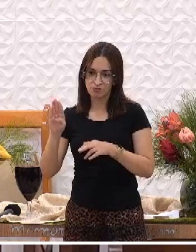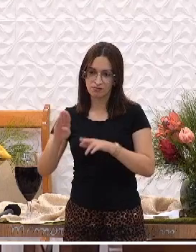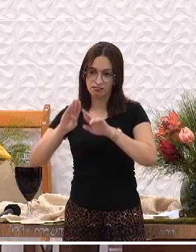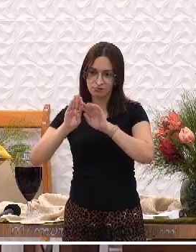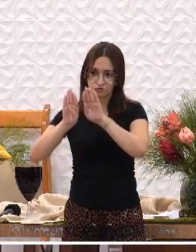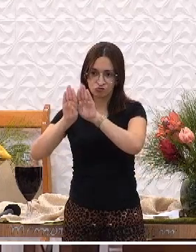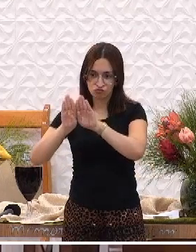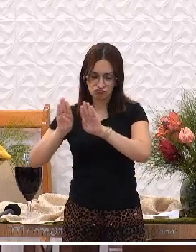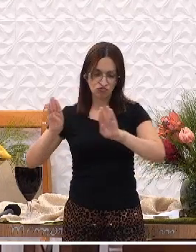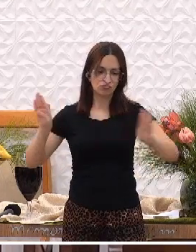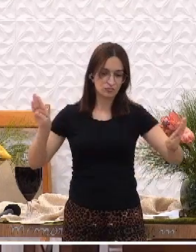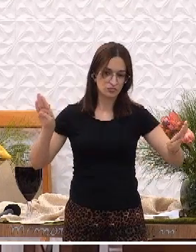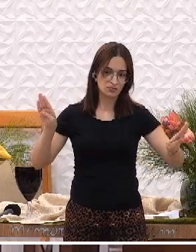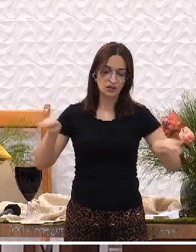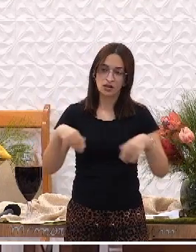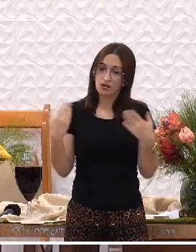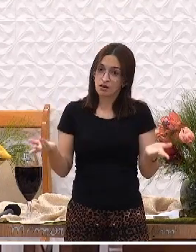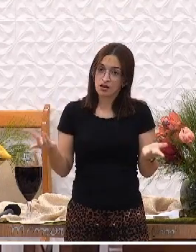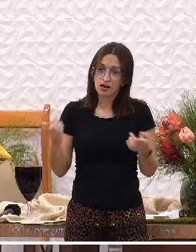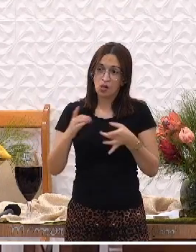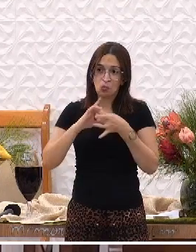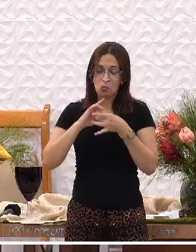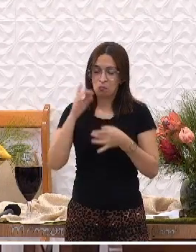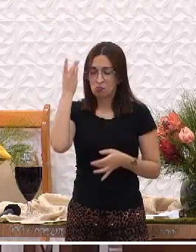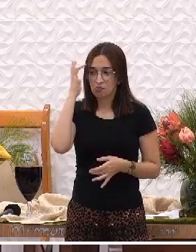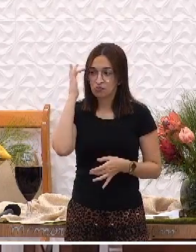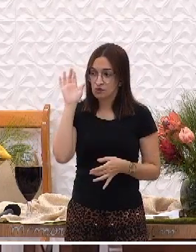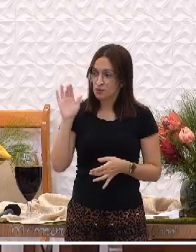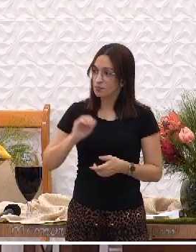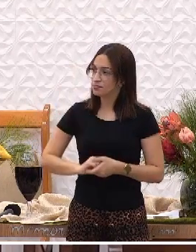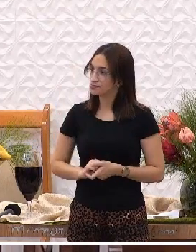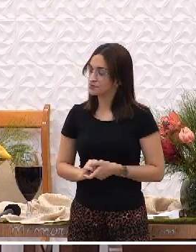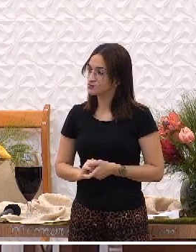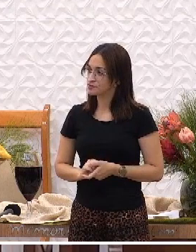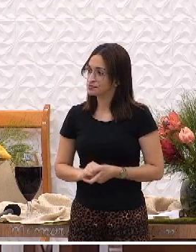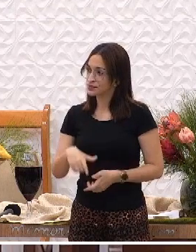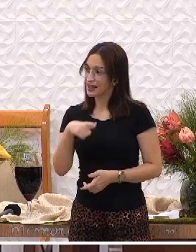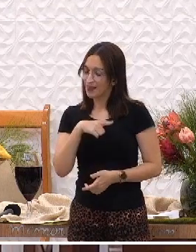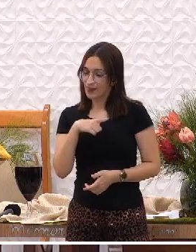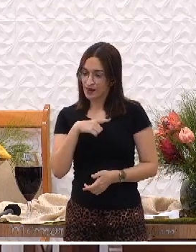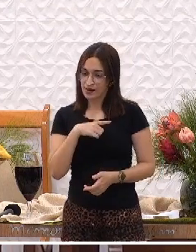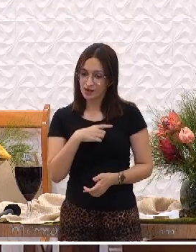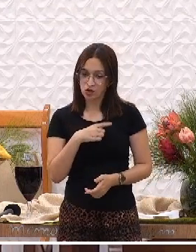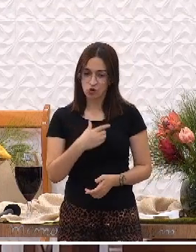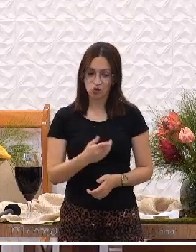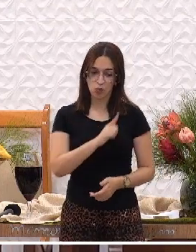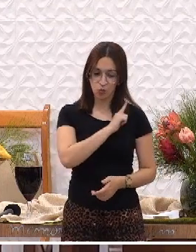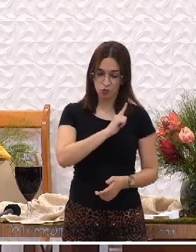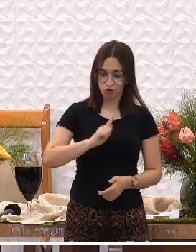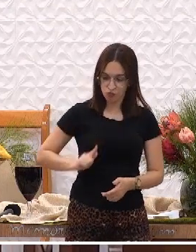independentes. O que, de certa forma, não chega a ser uma forma de governo congregacional,